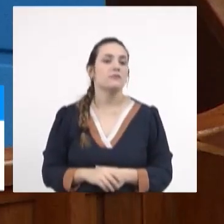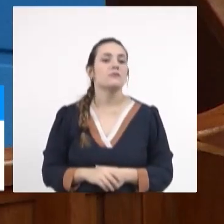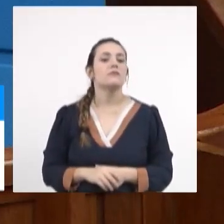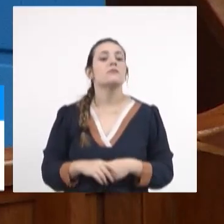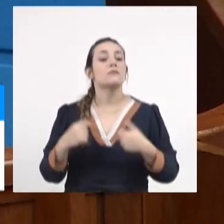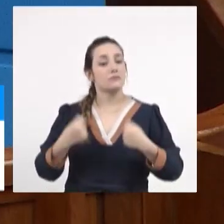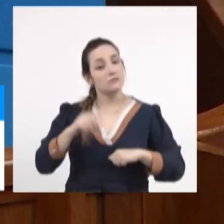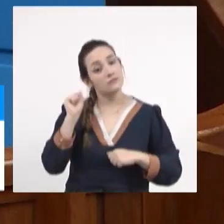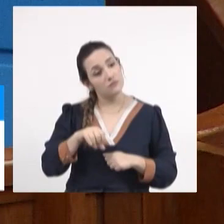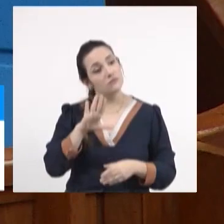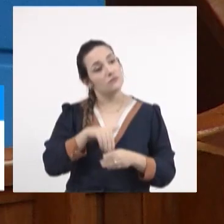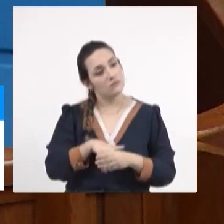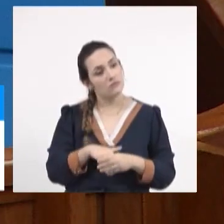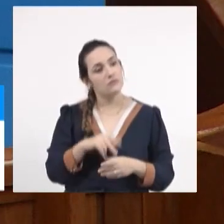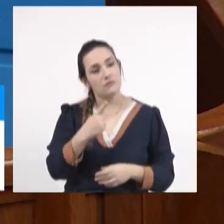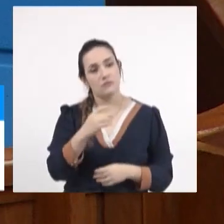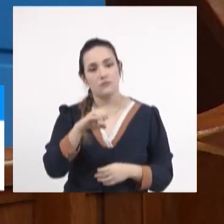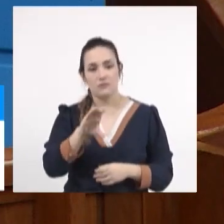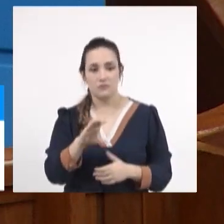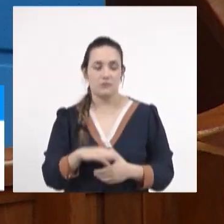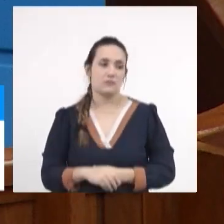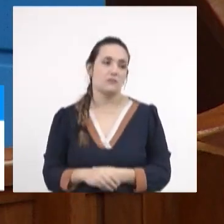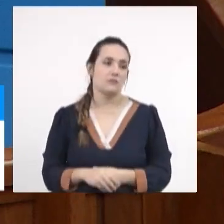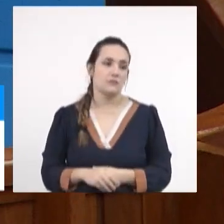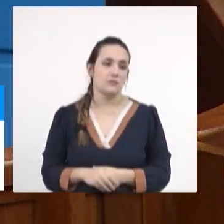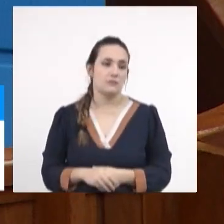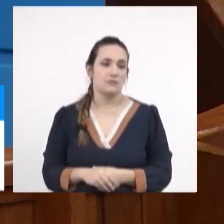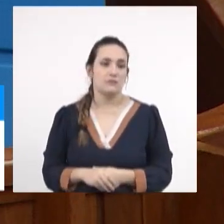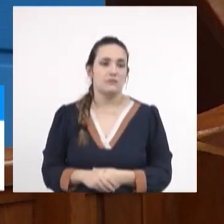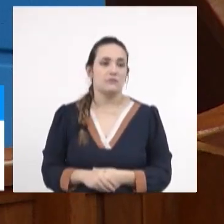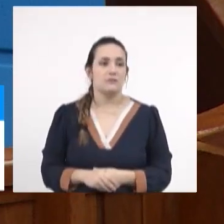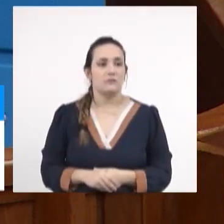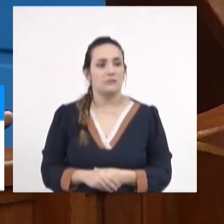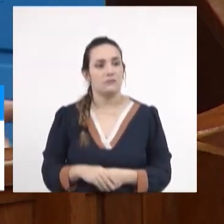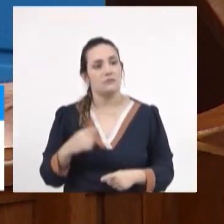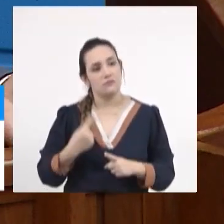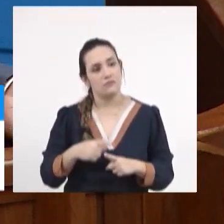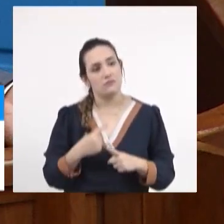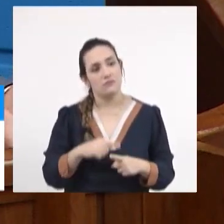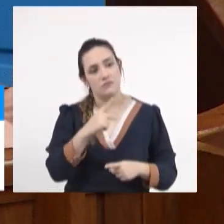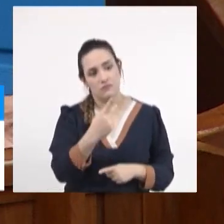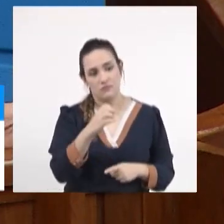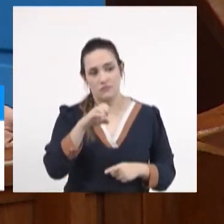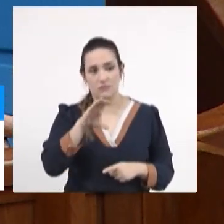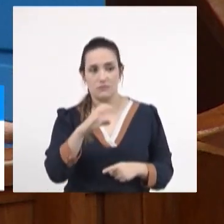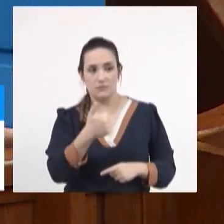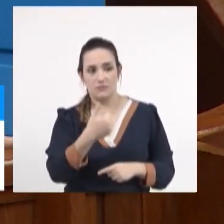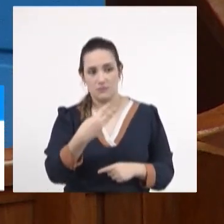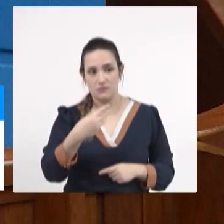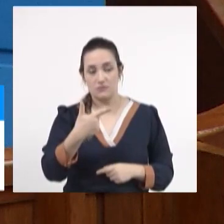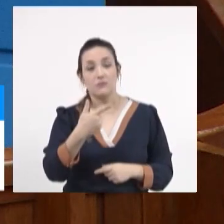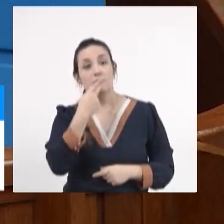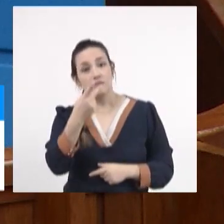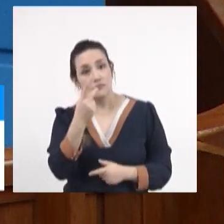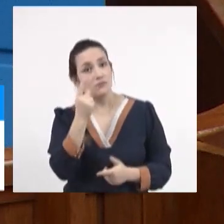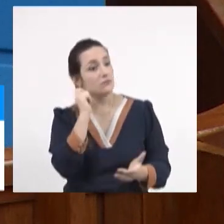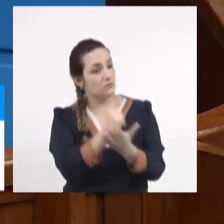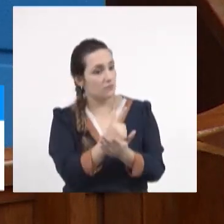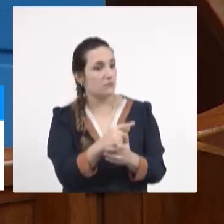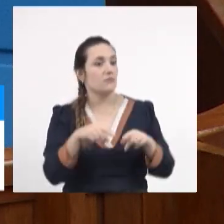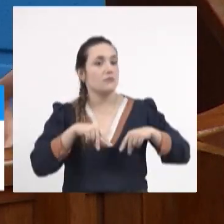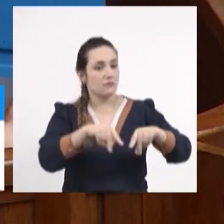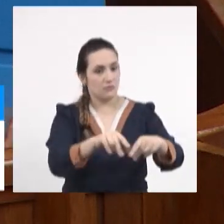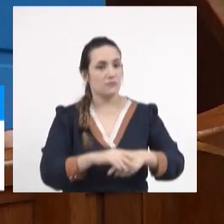PEC, porque nada mais é a PEC 132 autoriza a indenizar. Eu acho